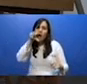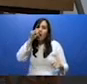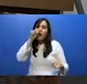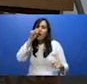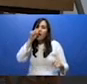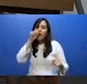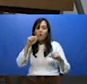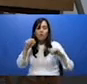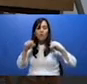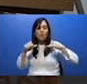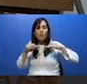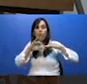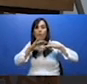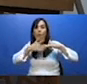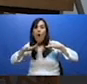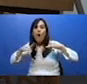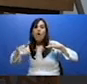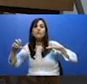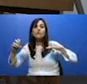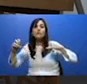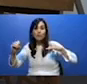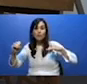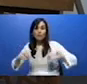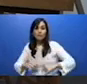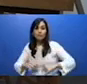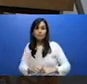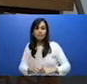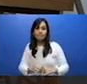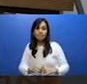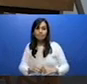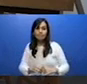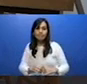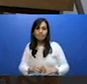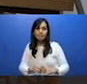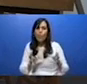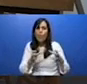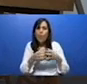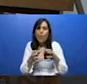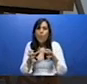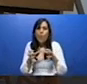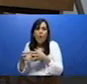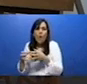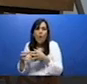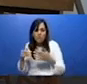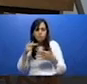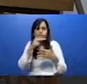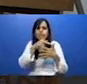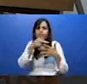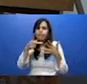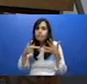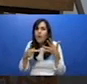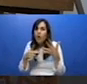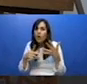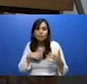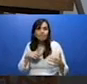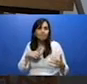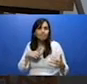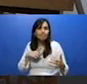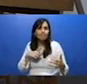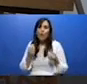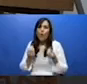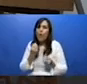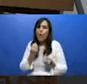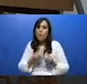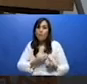sobreviver. E aí, as espécies que não tinham condições de conviver nessa temperatura muito alta, com